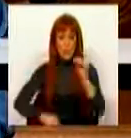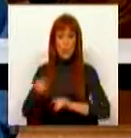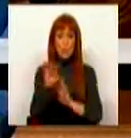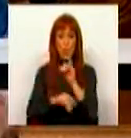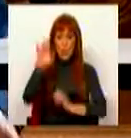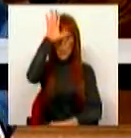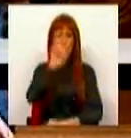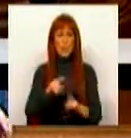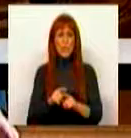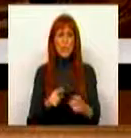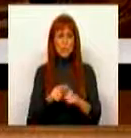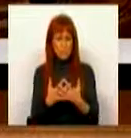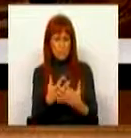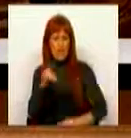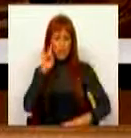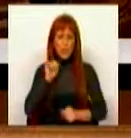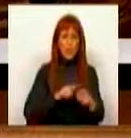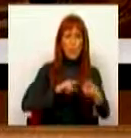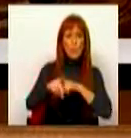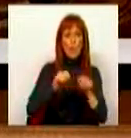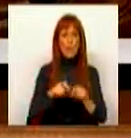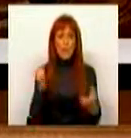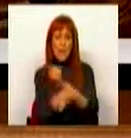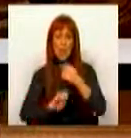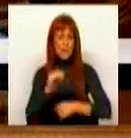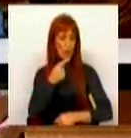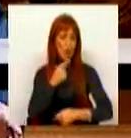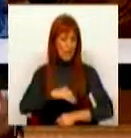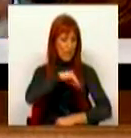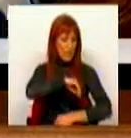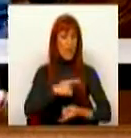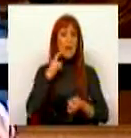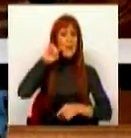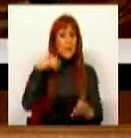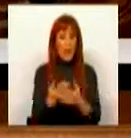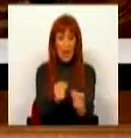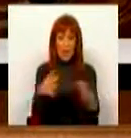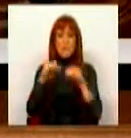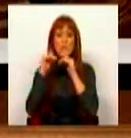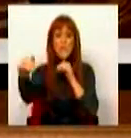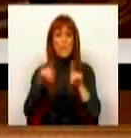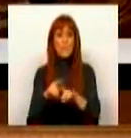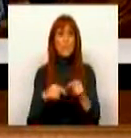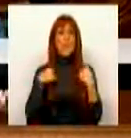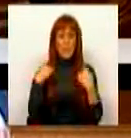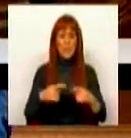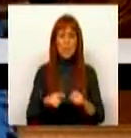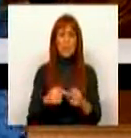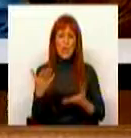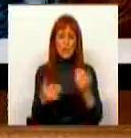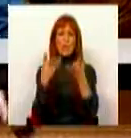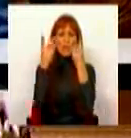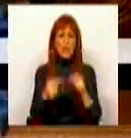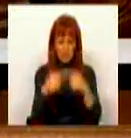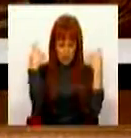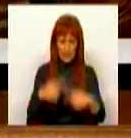programa de governo. Vincamos bem a importância da política de devolução de rendimentos para garantir crescimento sustentável que temos, equilíbrio